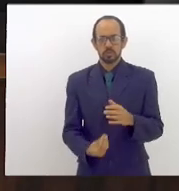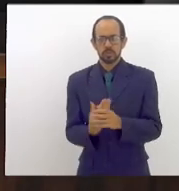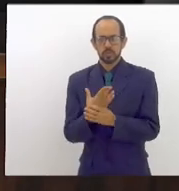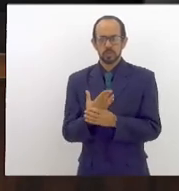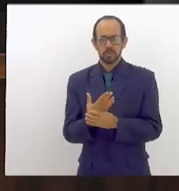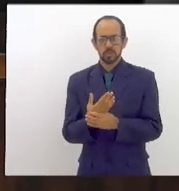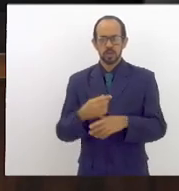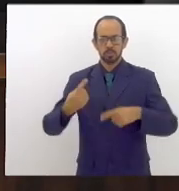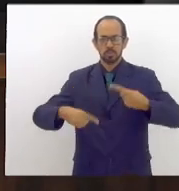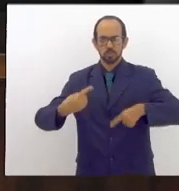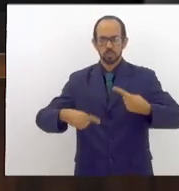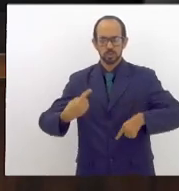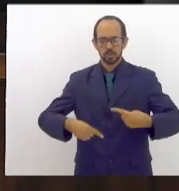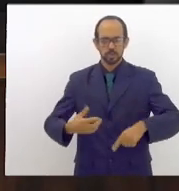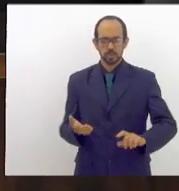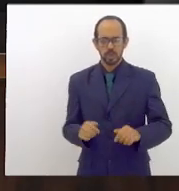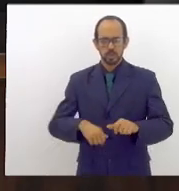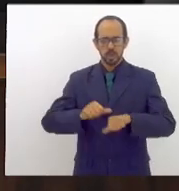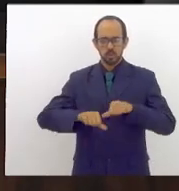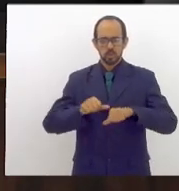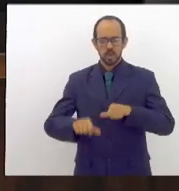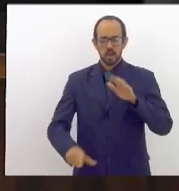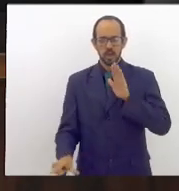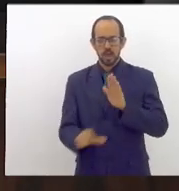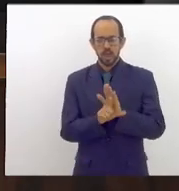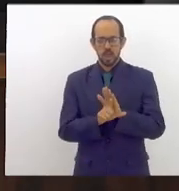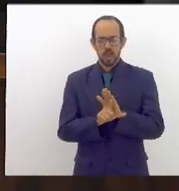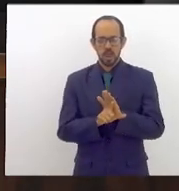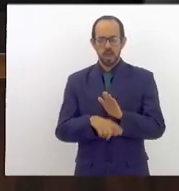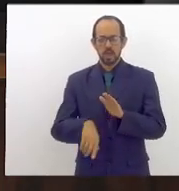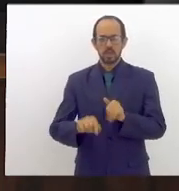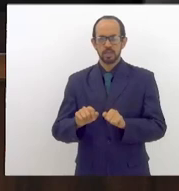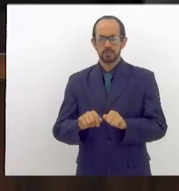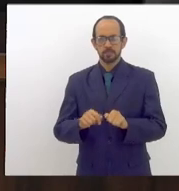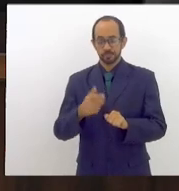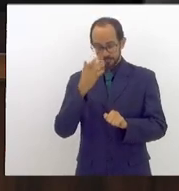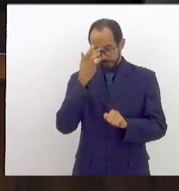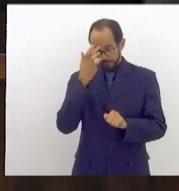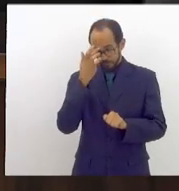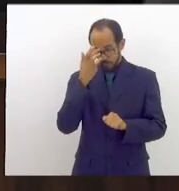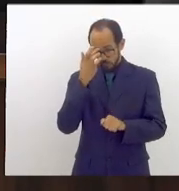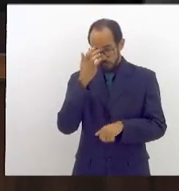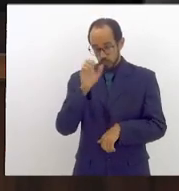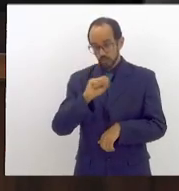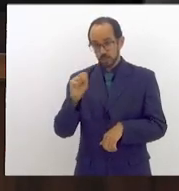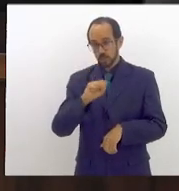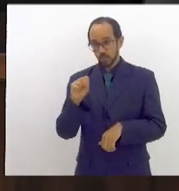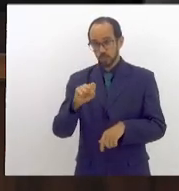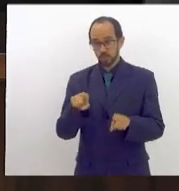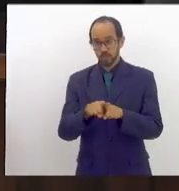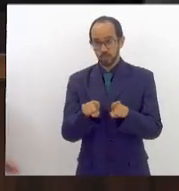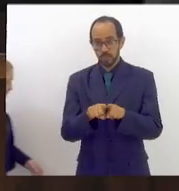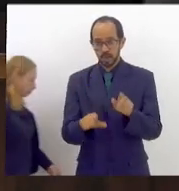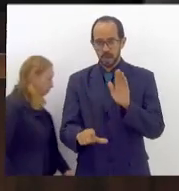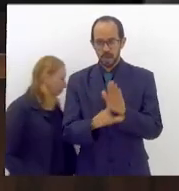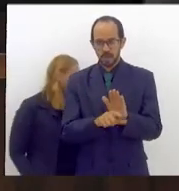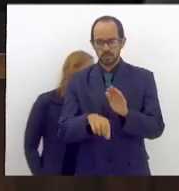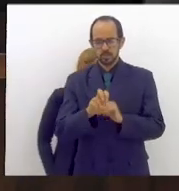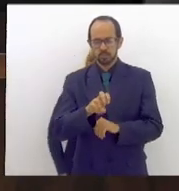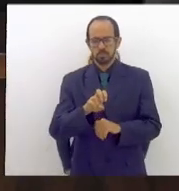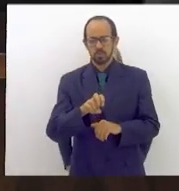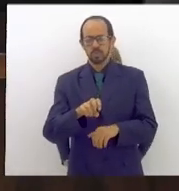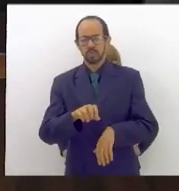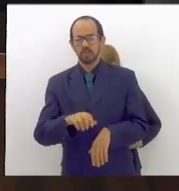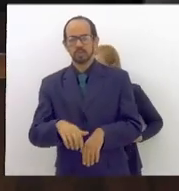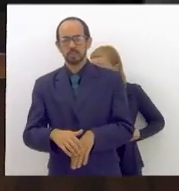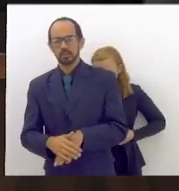desenvolvimento Florestal Altera a lei 1356 de 3 de outubro de 88 e a lei 5.679 de julho